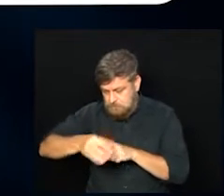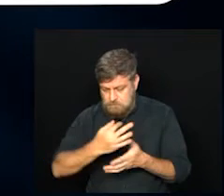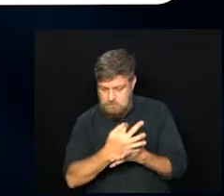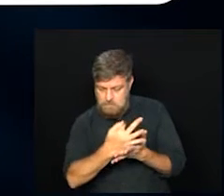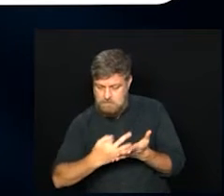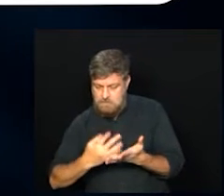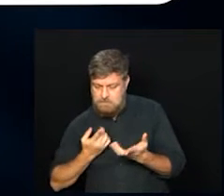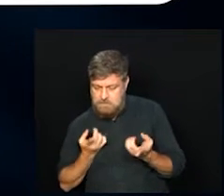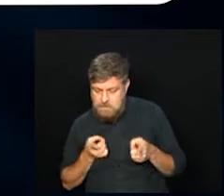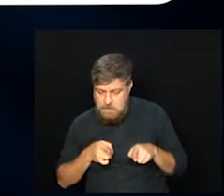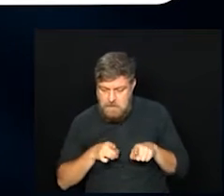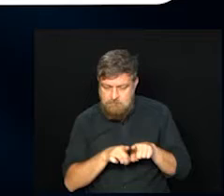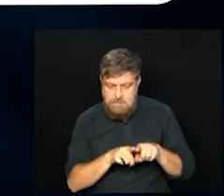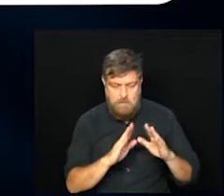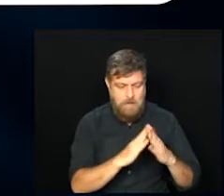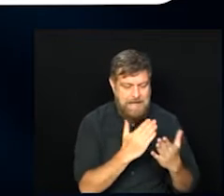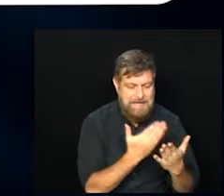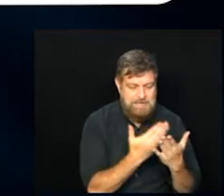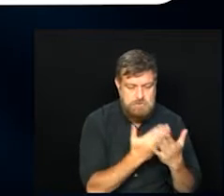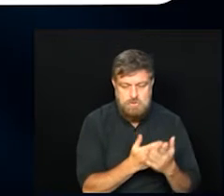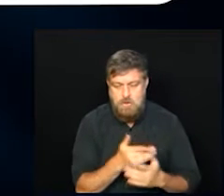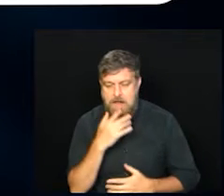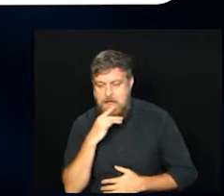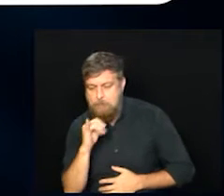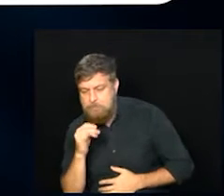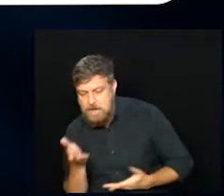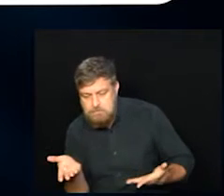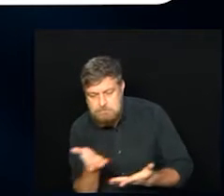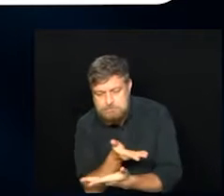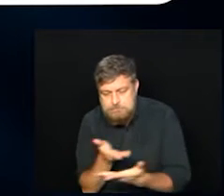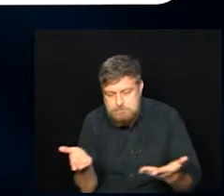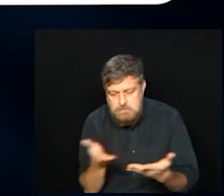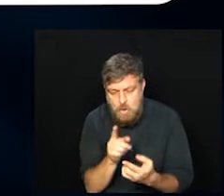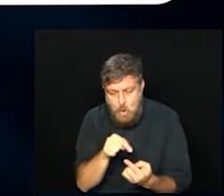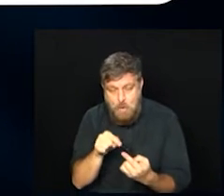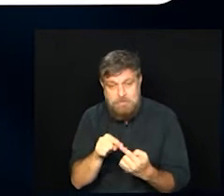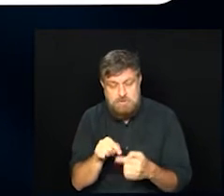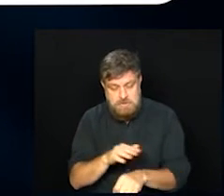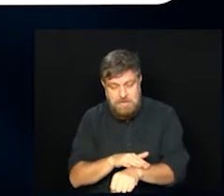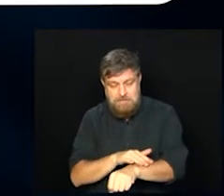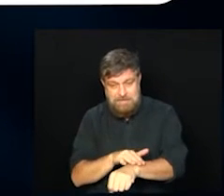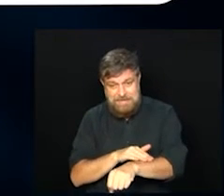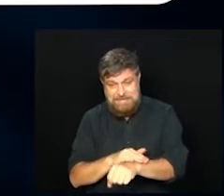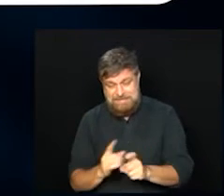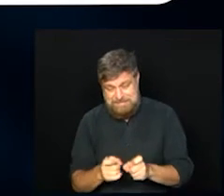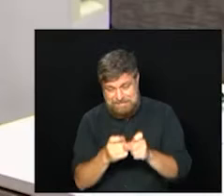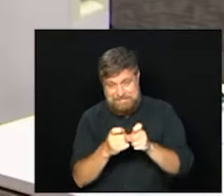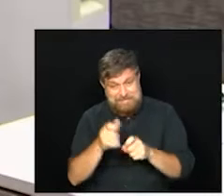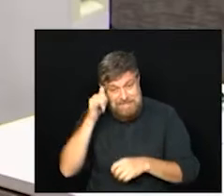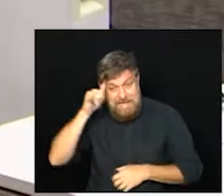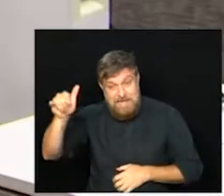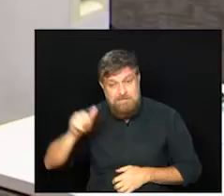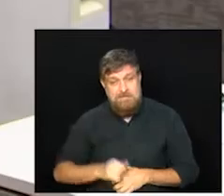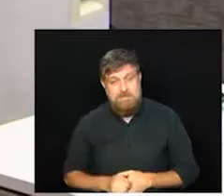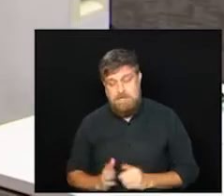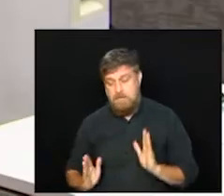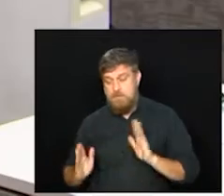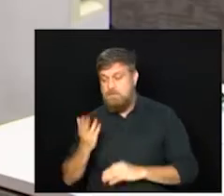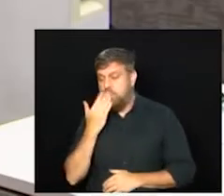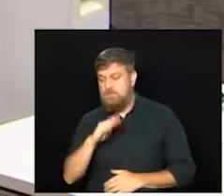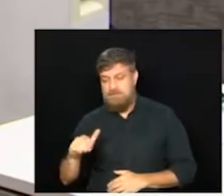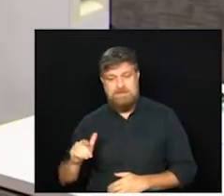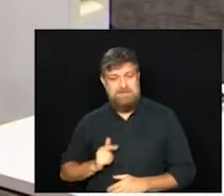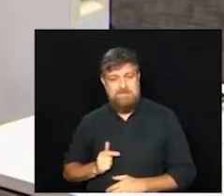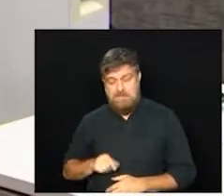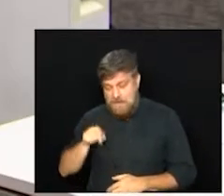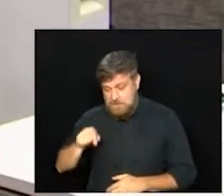um vínculo entre a escola e os pais para promover a prevenção à doença ainda na infância. Se você não cuidar desde pequeno, não